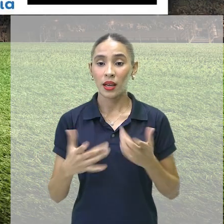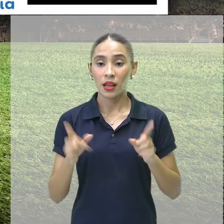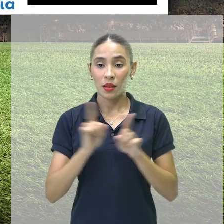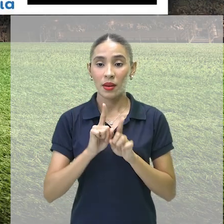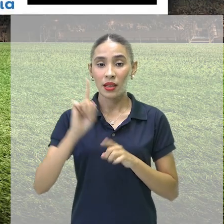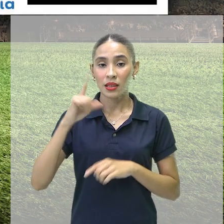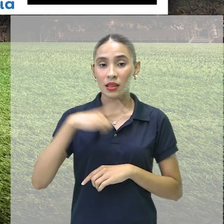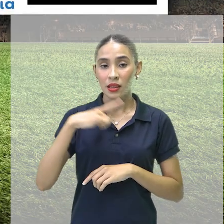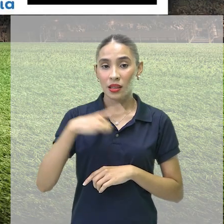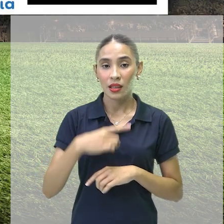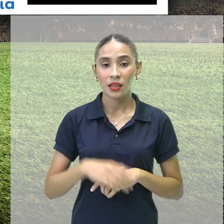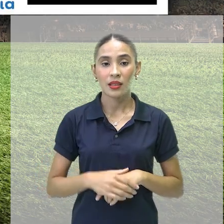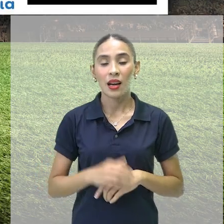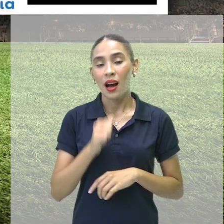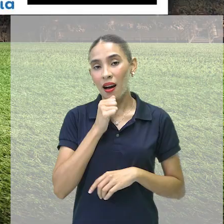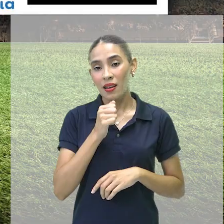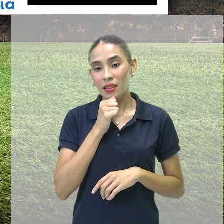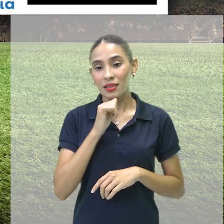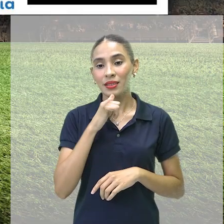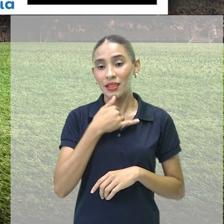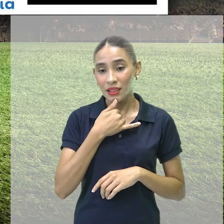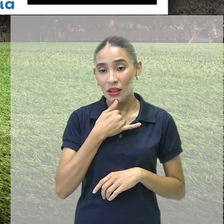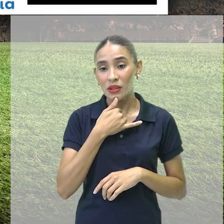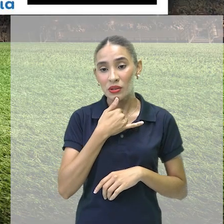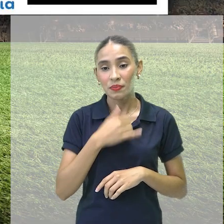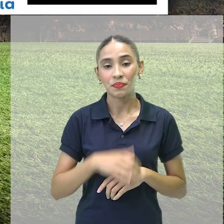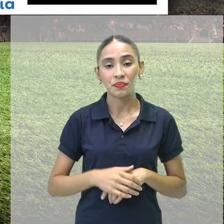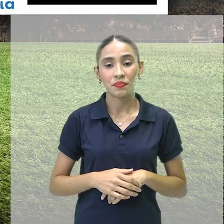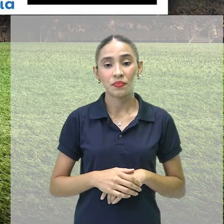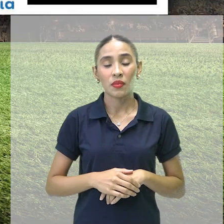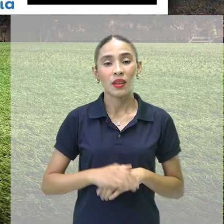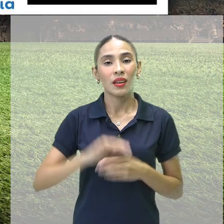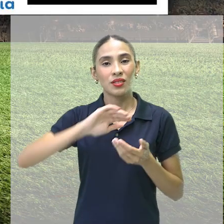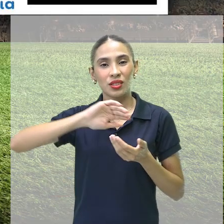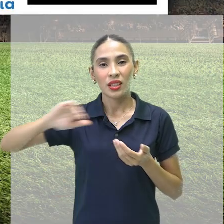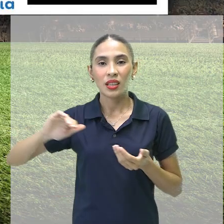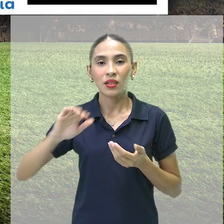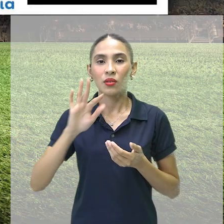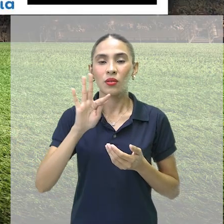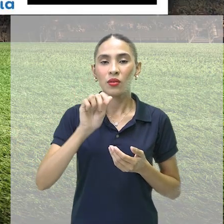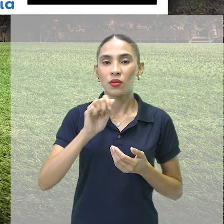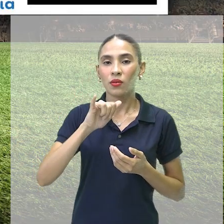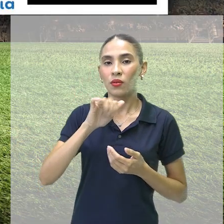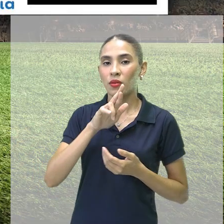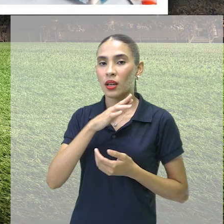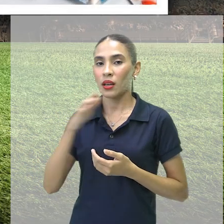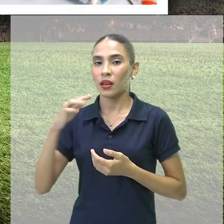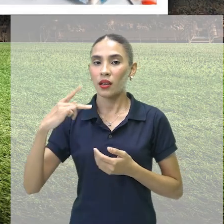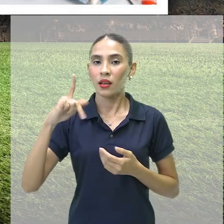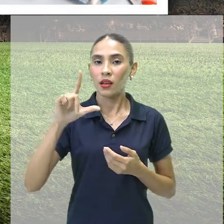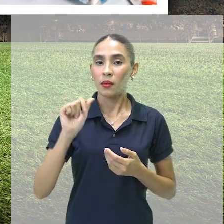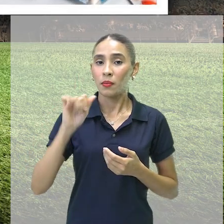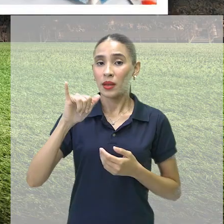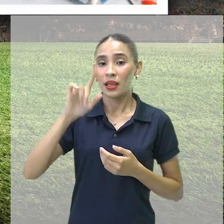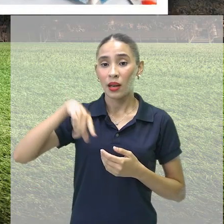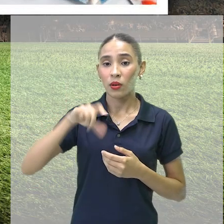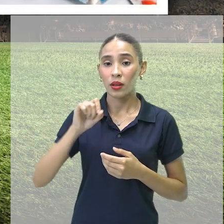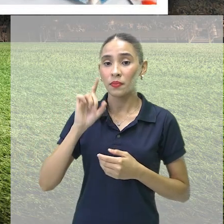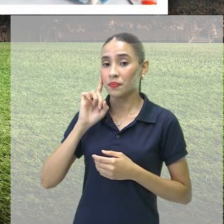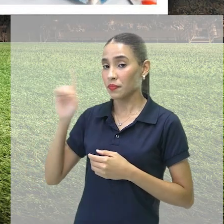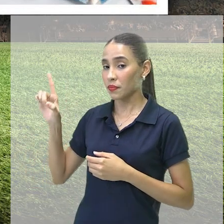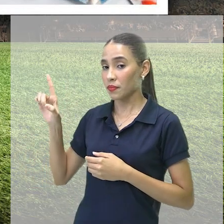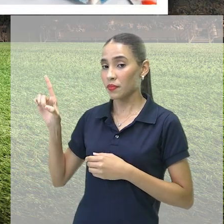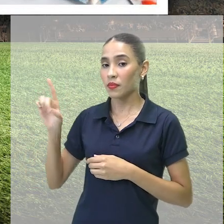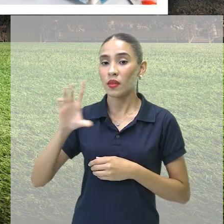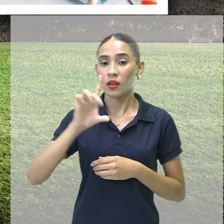existe, infelizmente, né, tirando o fair play, que é aquele jogo limpo, né, de campo, é o doping. O doping